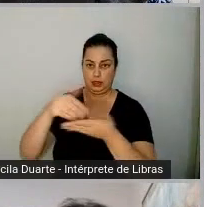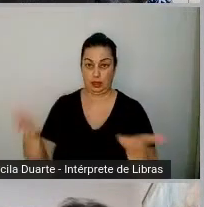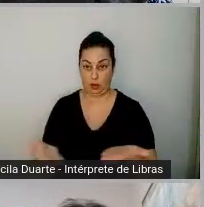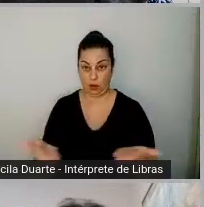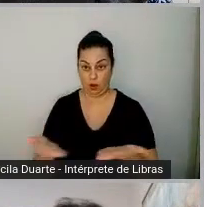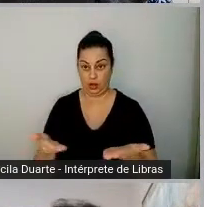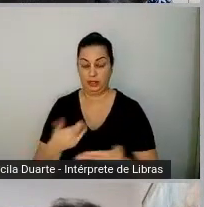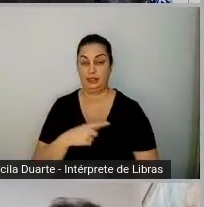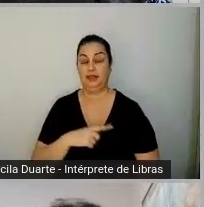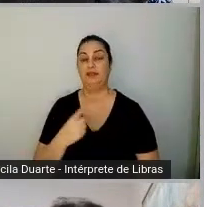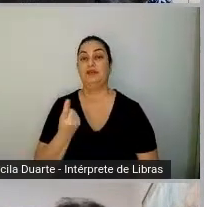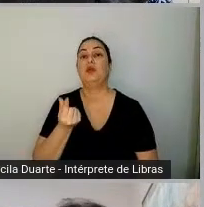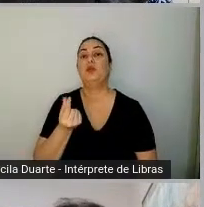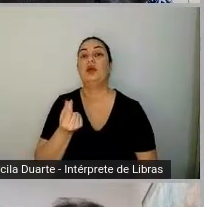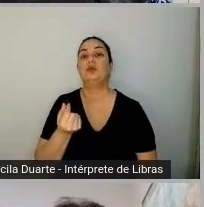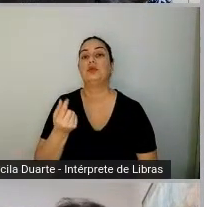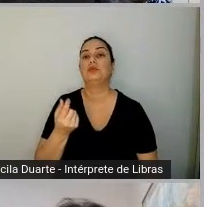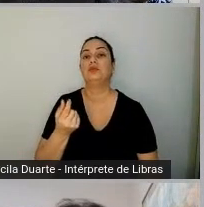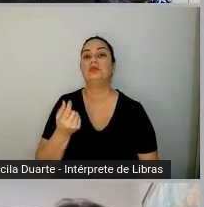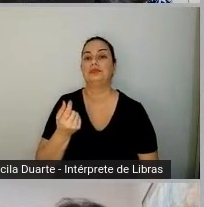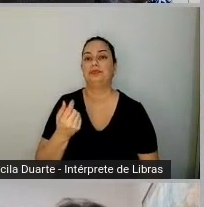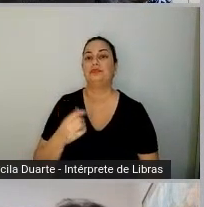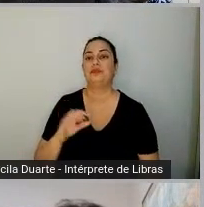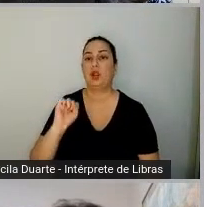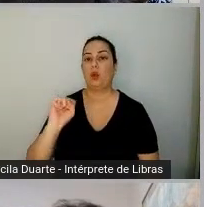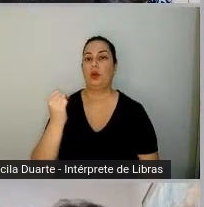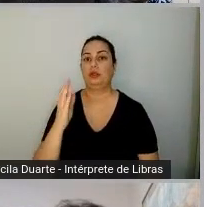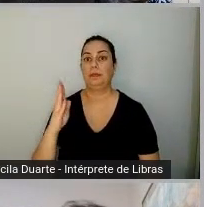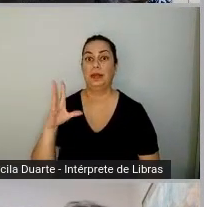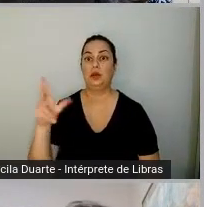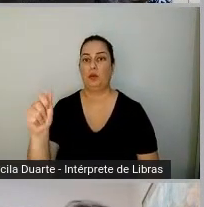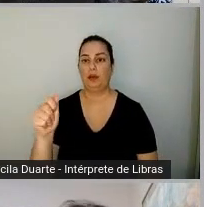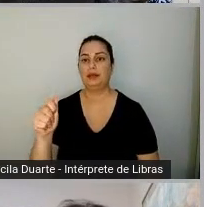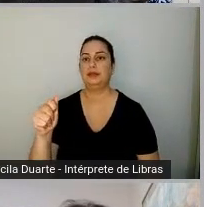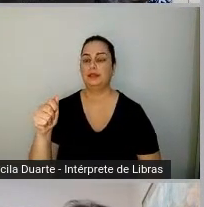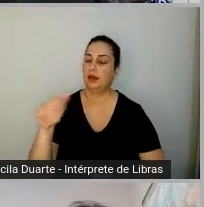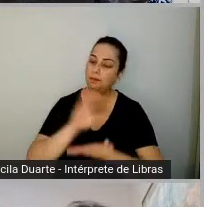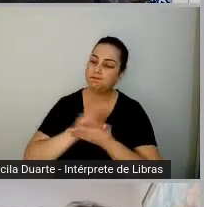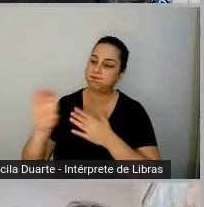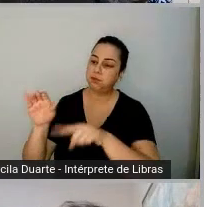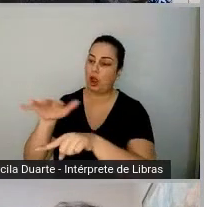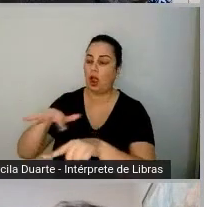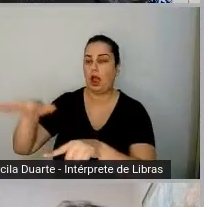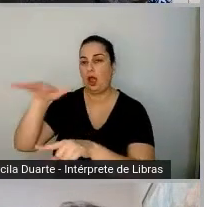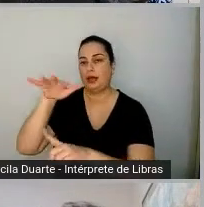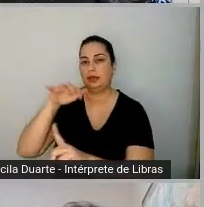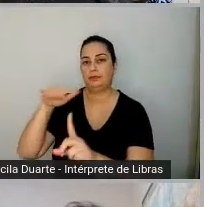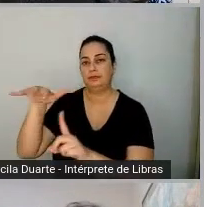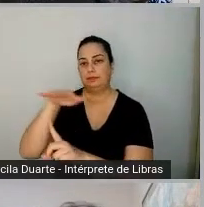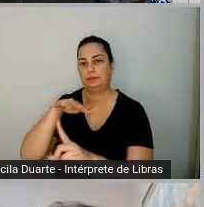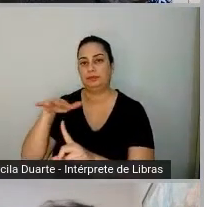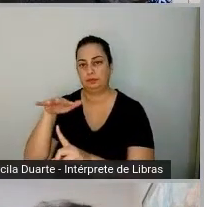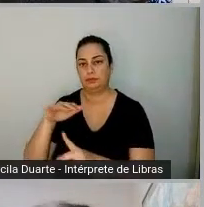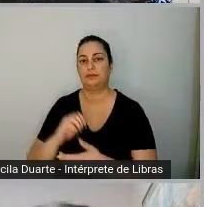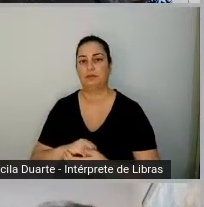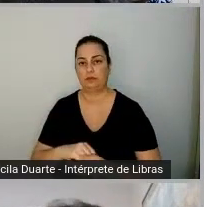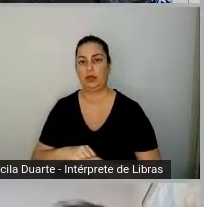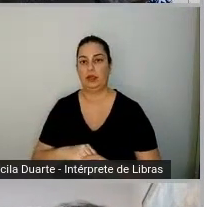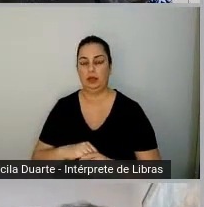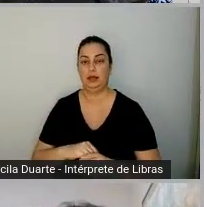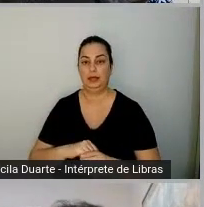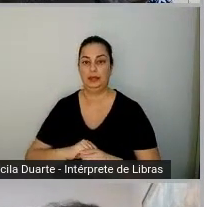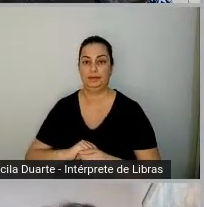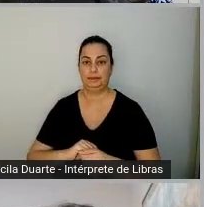908 bilhões para áreas sociais. De fato, se a gente for olhar lá no orçamento, foram emitidos 908 bilhões em títulos da dívida, que foi